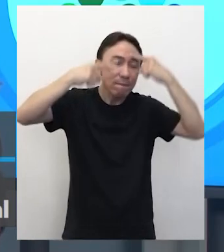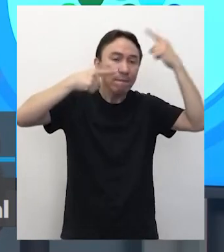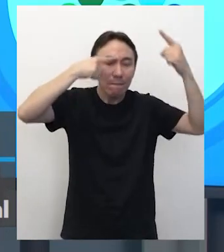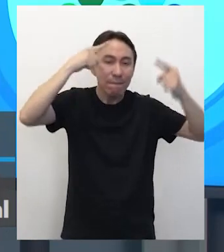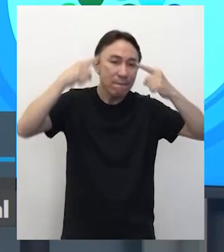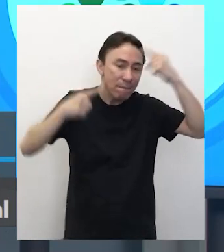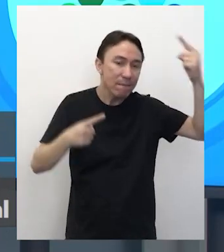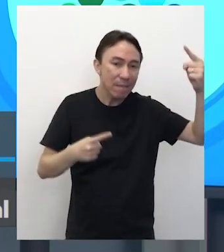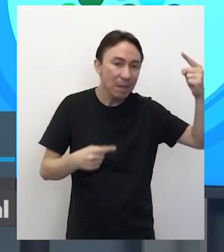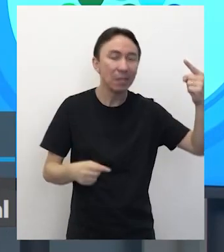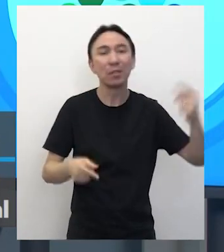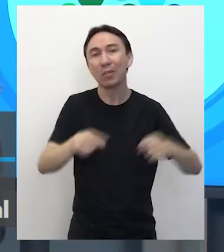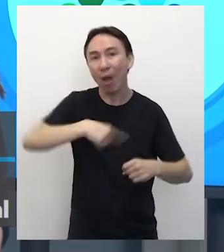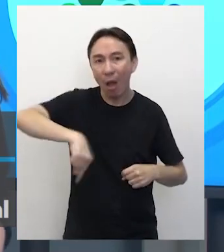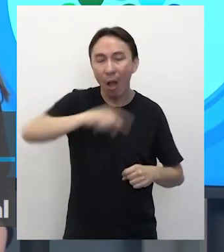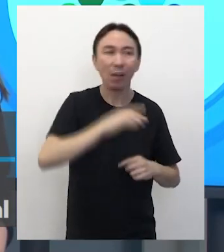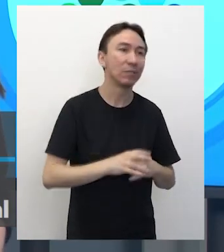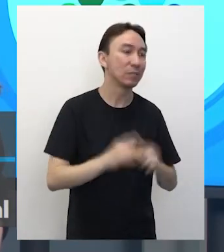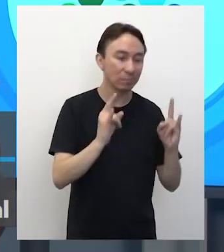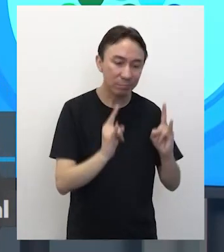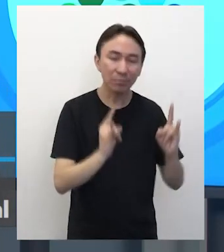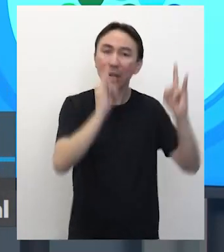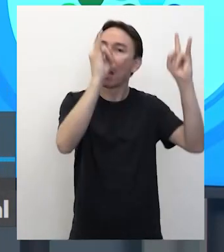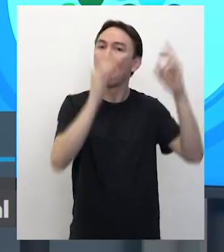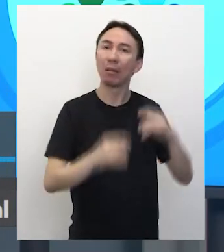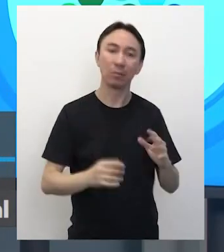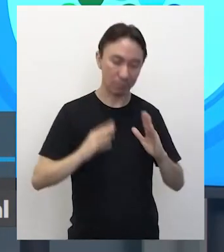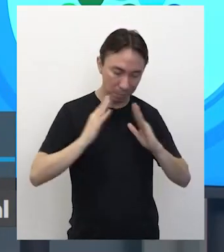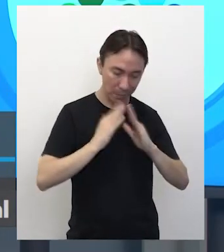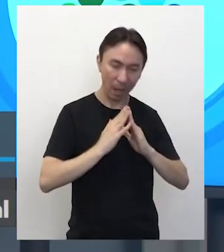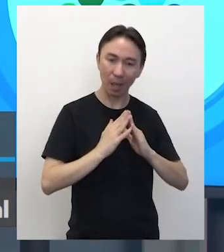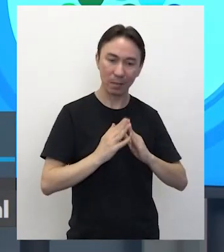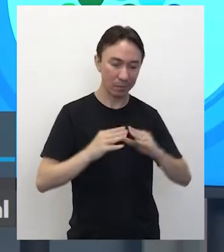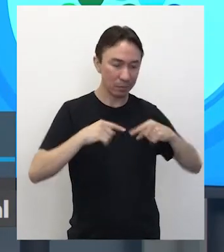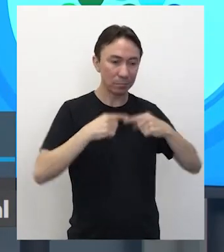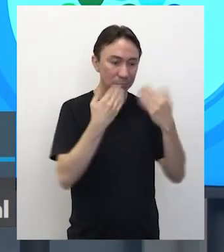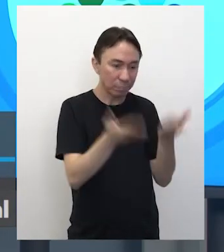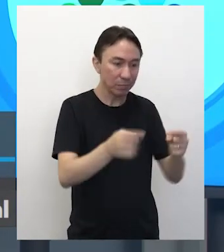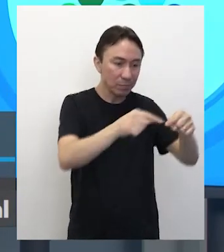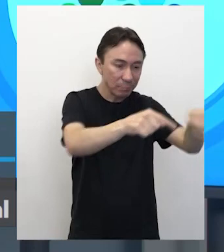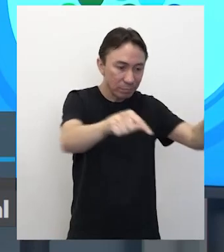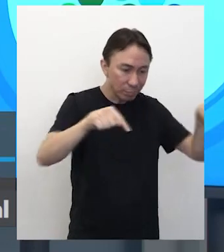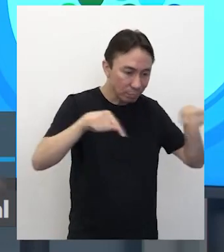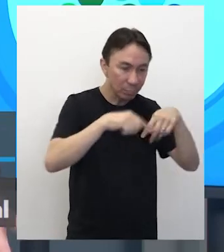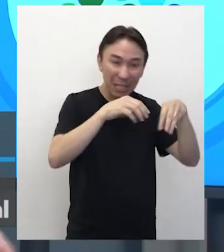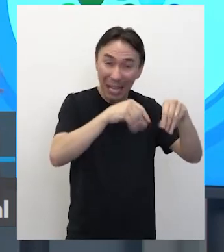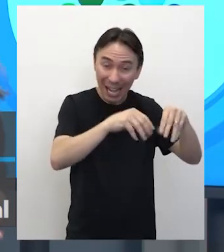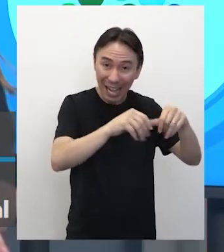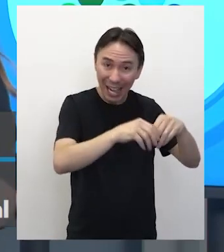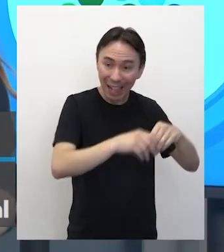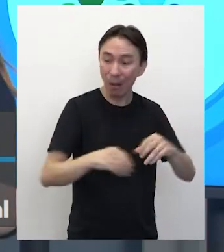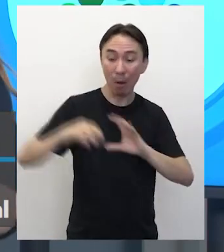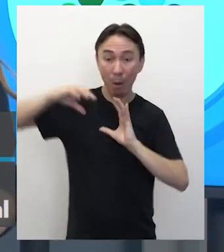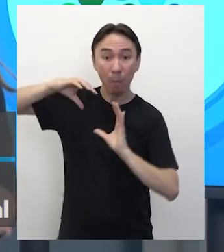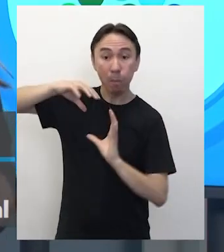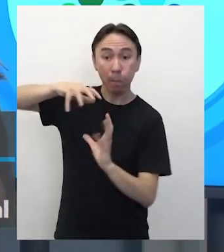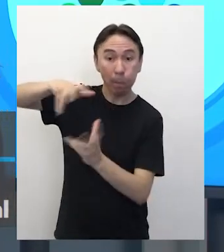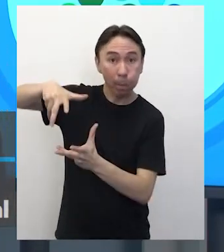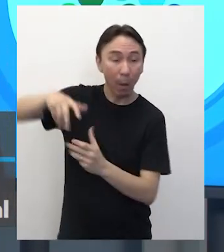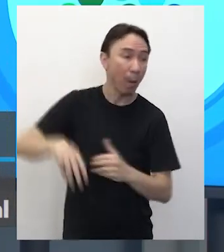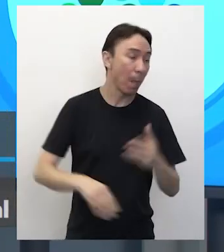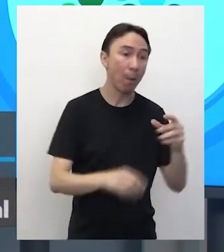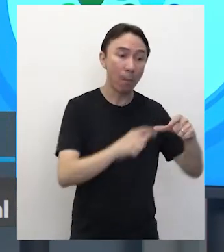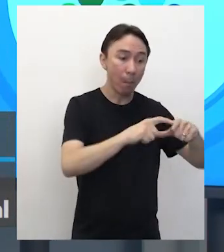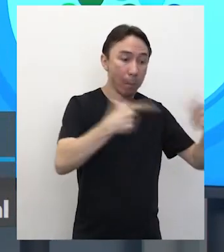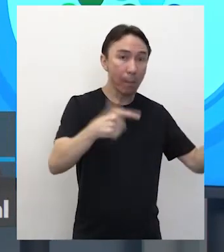certamente o nosso quintal, nosso apartamento, nossos planos serão maiores do que o mundo, né? Imaginação criativa é